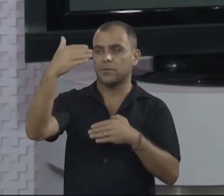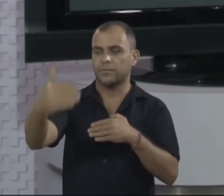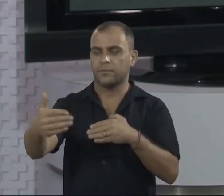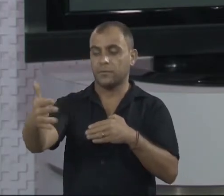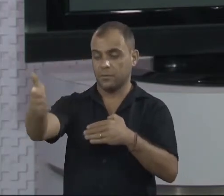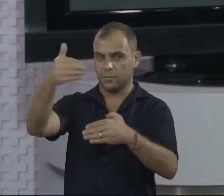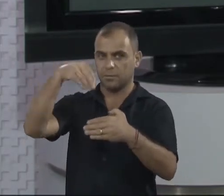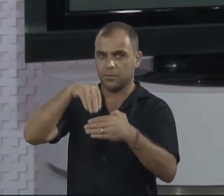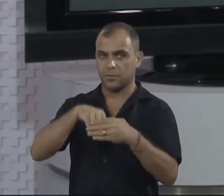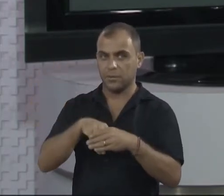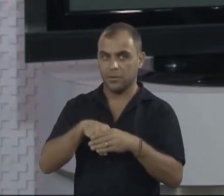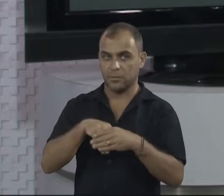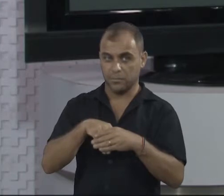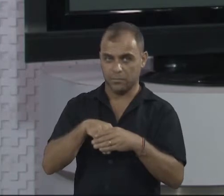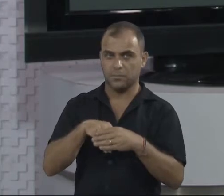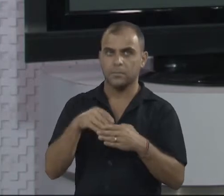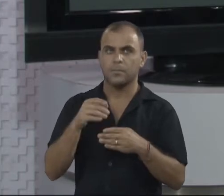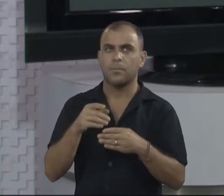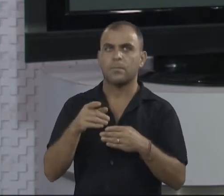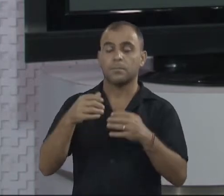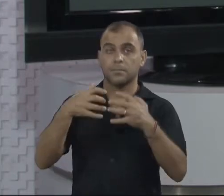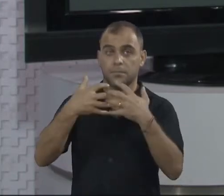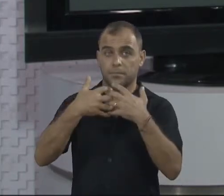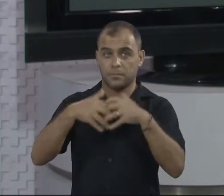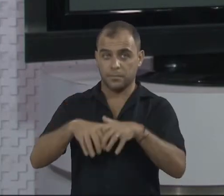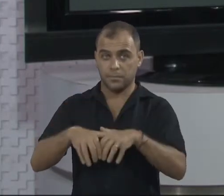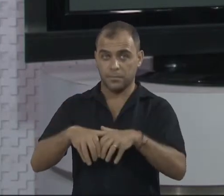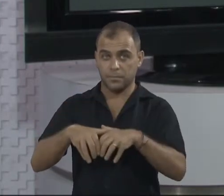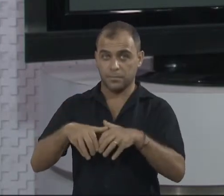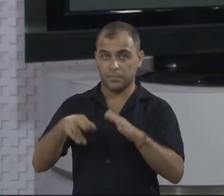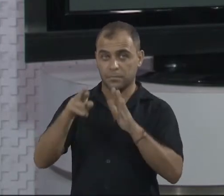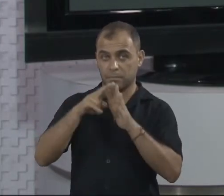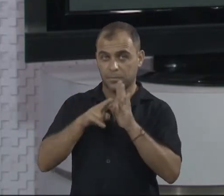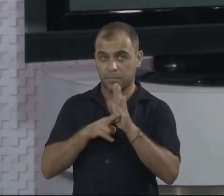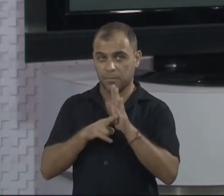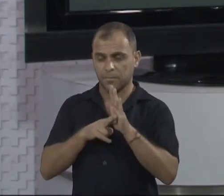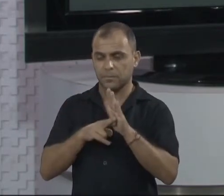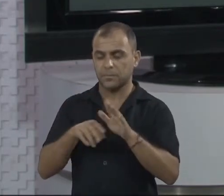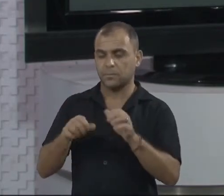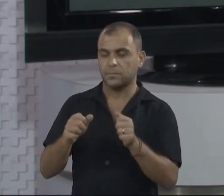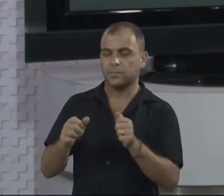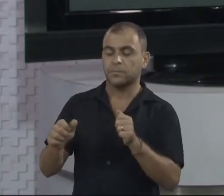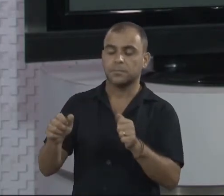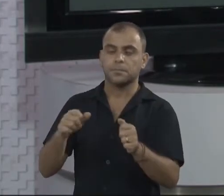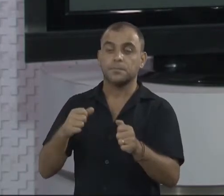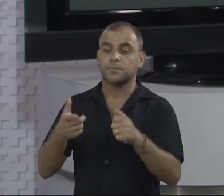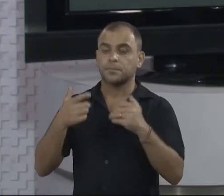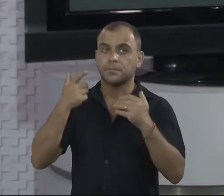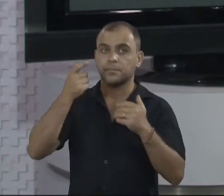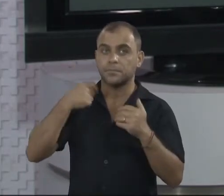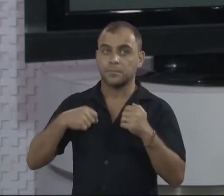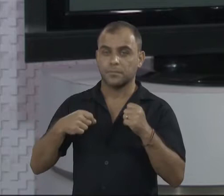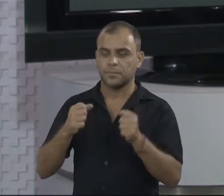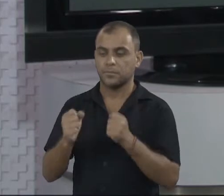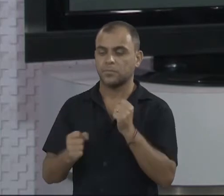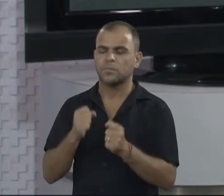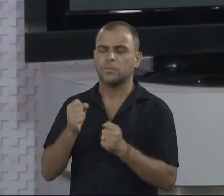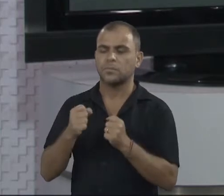com calma. Bom, o nosso sistema nervoso, então, ele coordena com isso as ações voluntárias e as